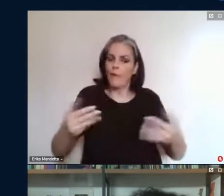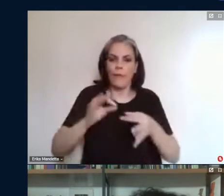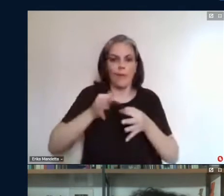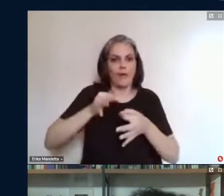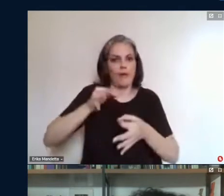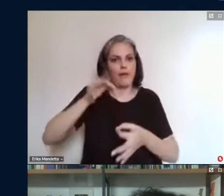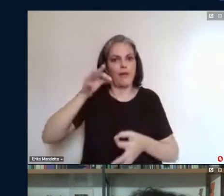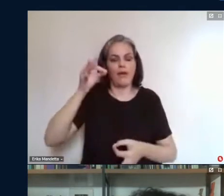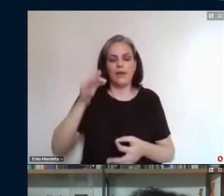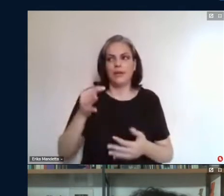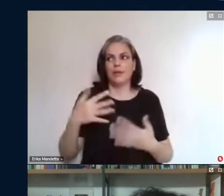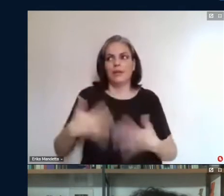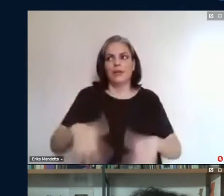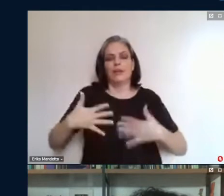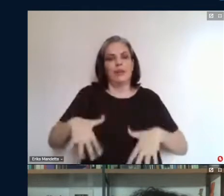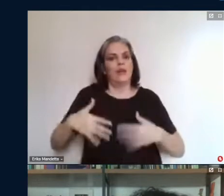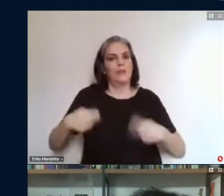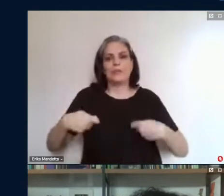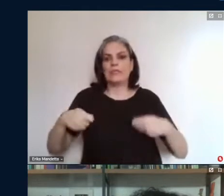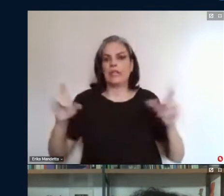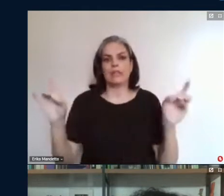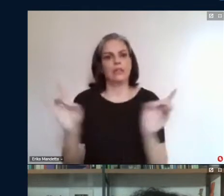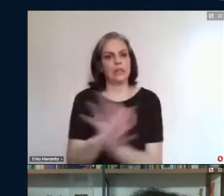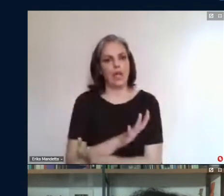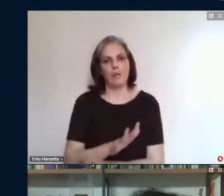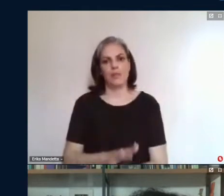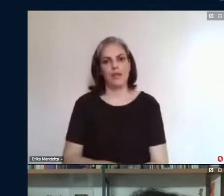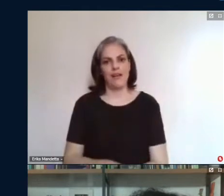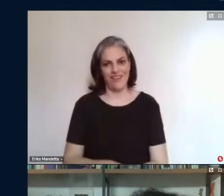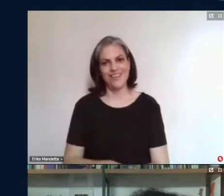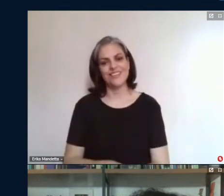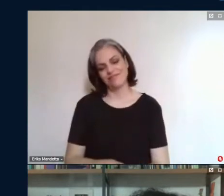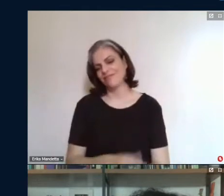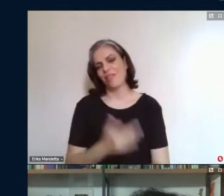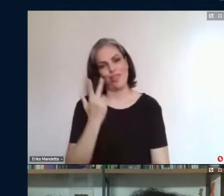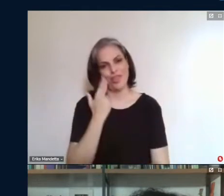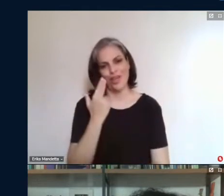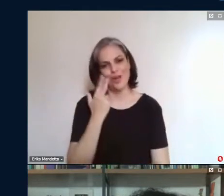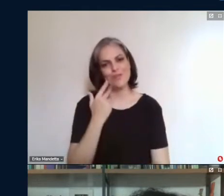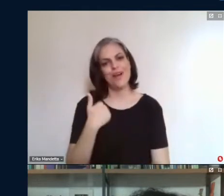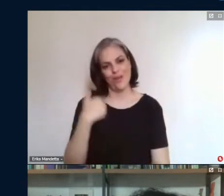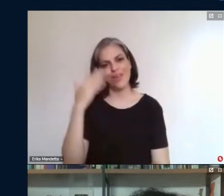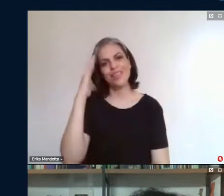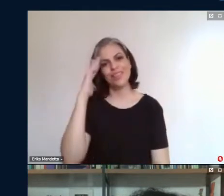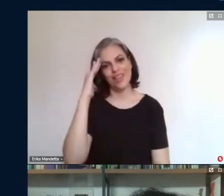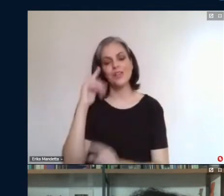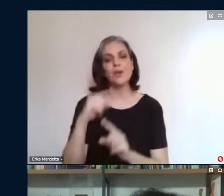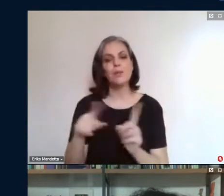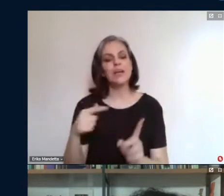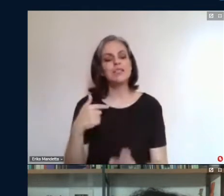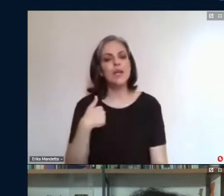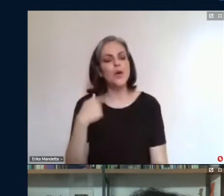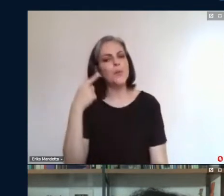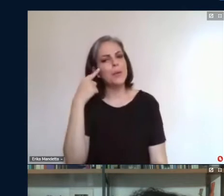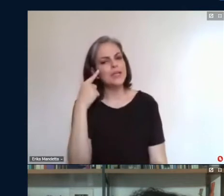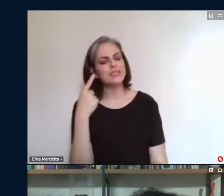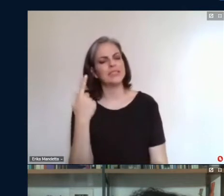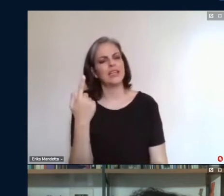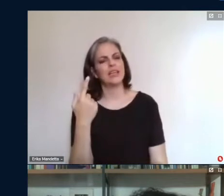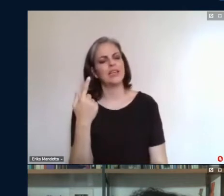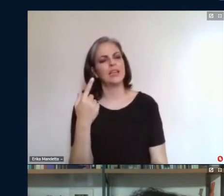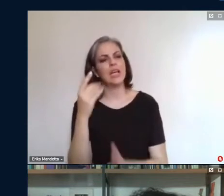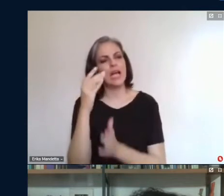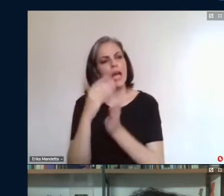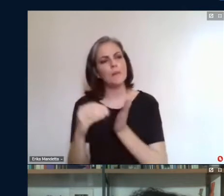quero terminar isso, faz parte, eu pensei assim, nossa, ela tratou no capítulo